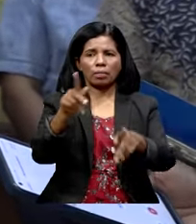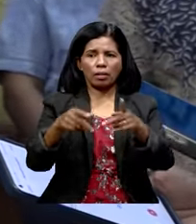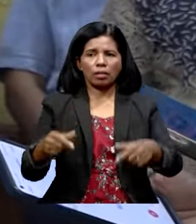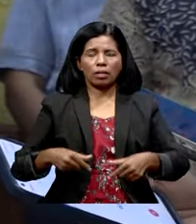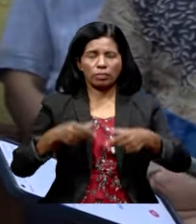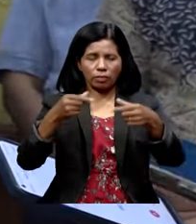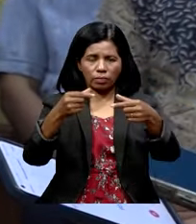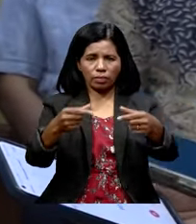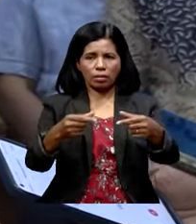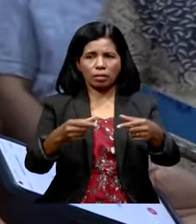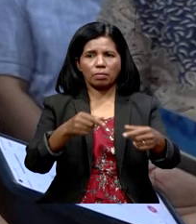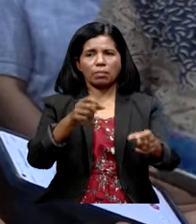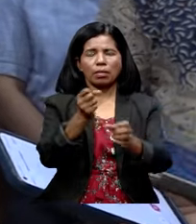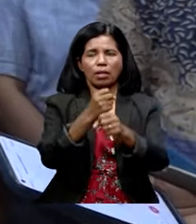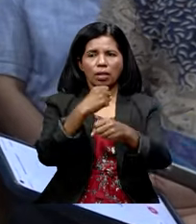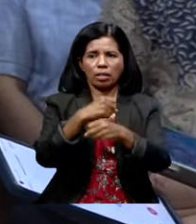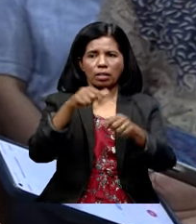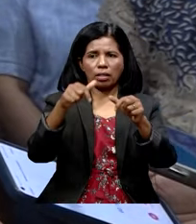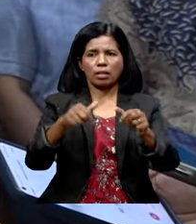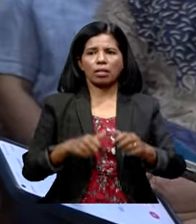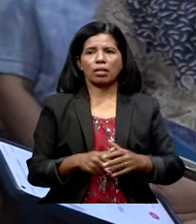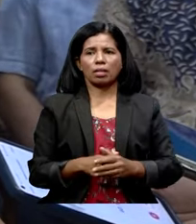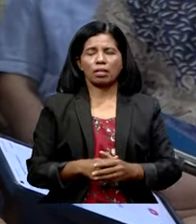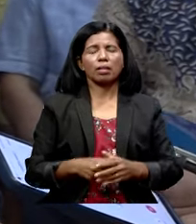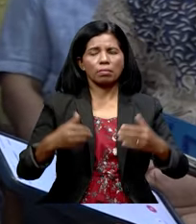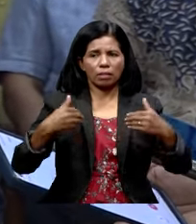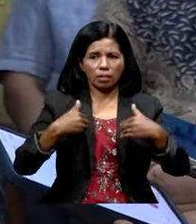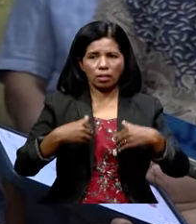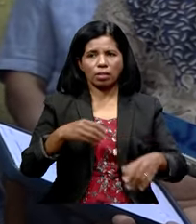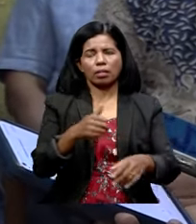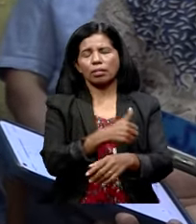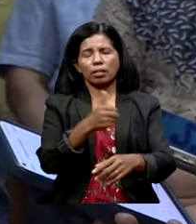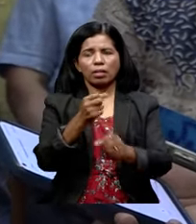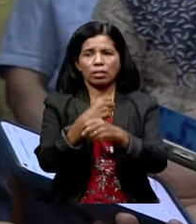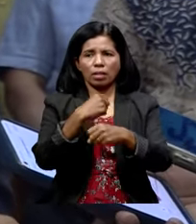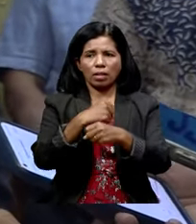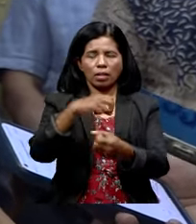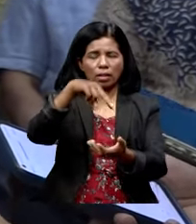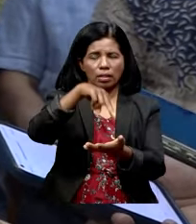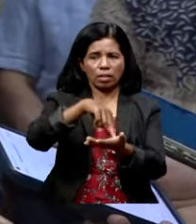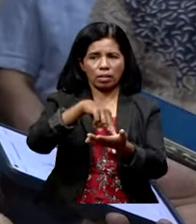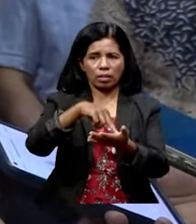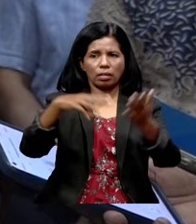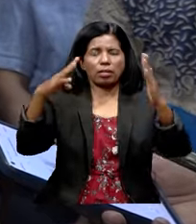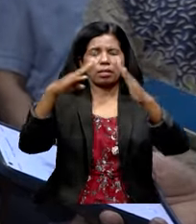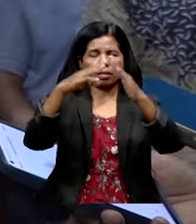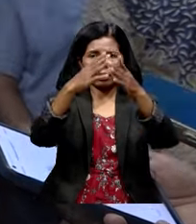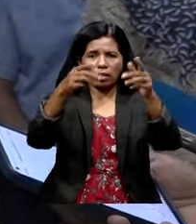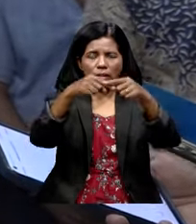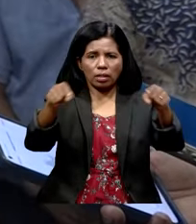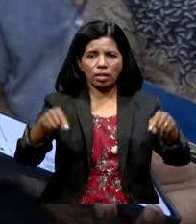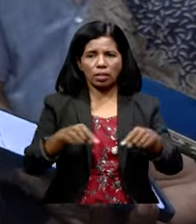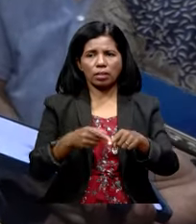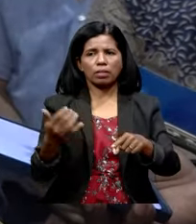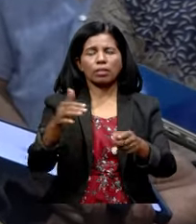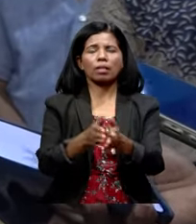rai em bele instala boat ne idene ma radiasi ya tamba ne ma sirkono tari antena be ya bai ru balu taun ne ne kan